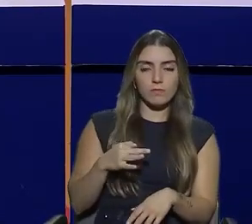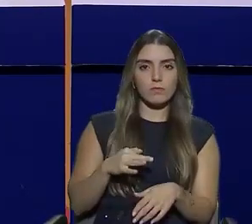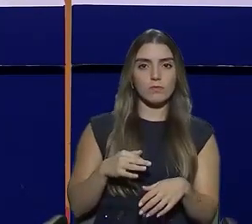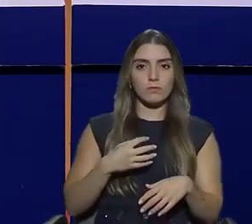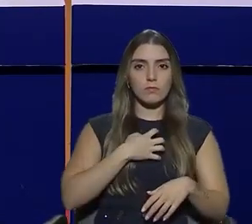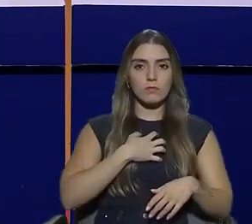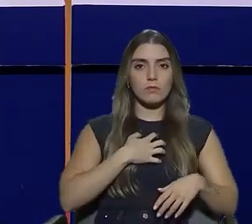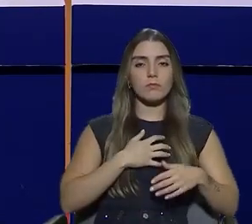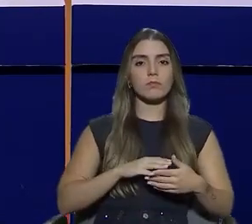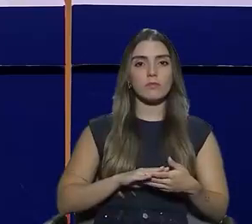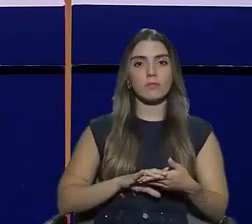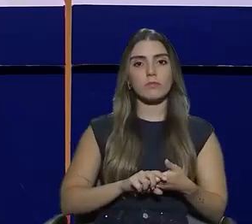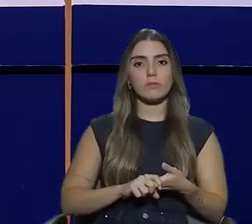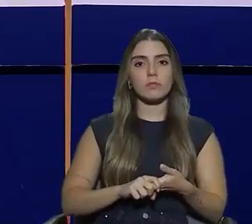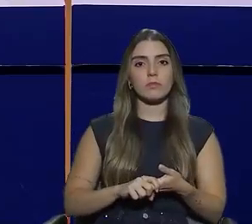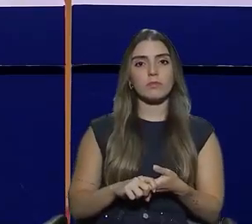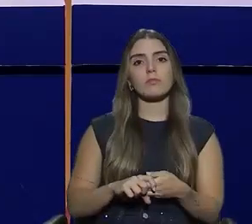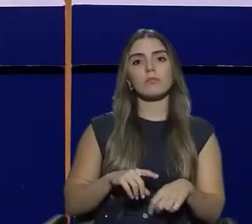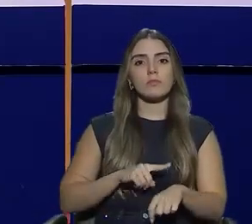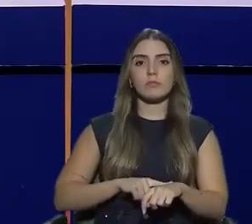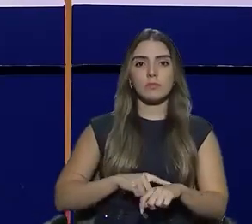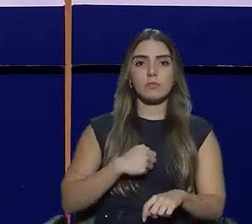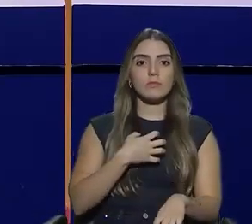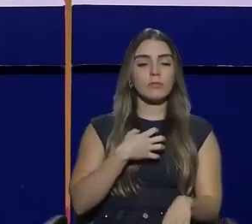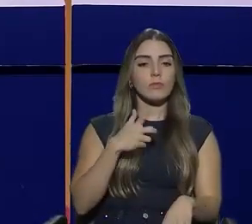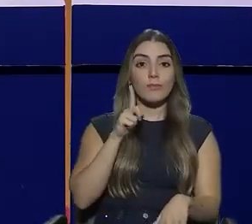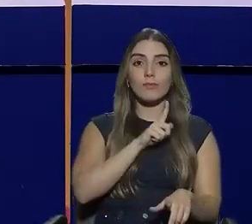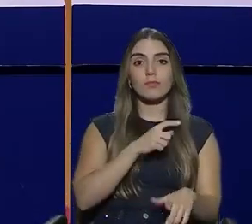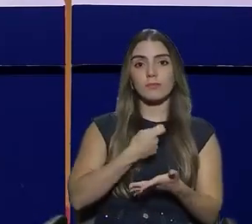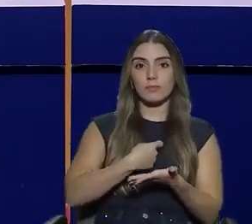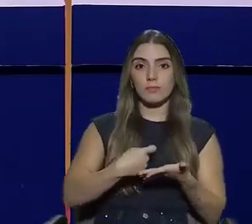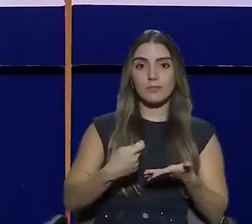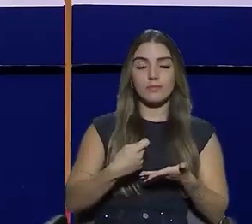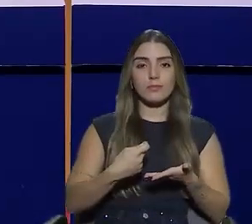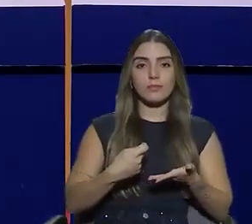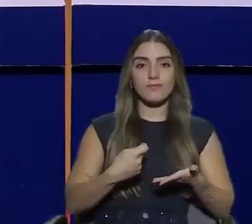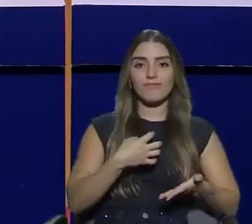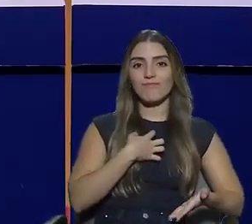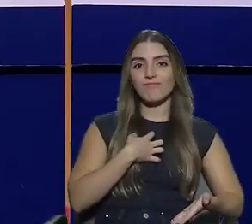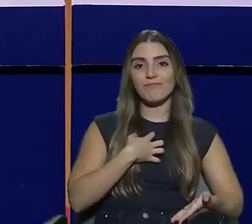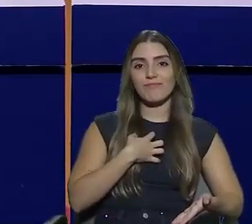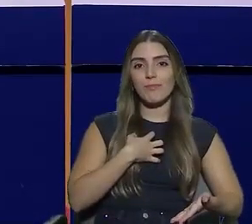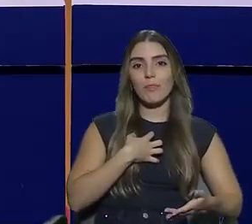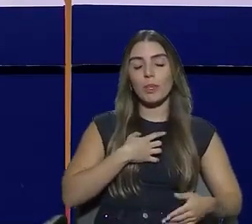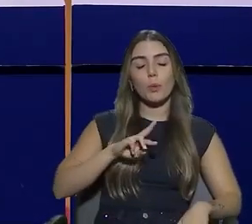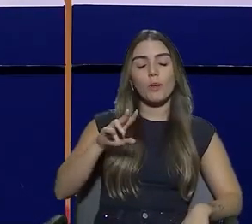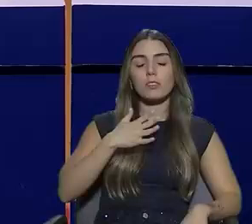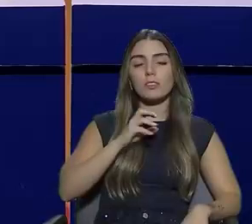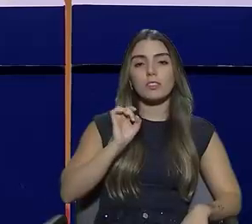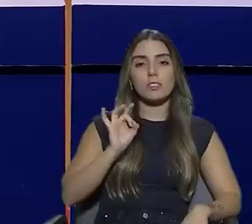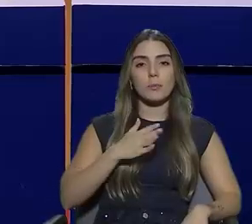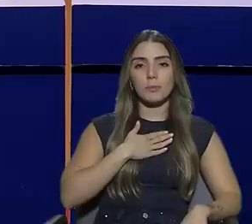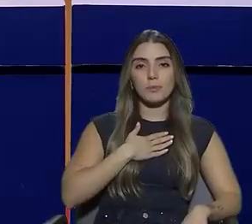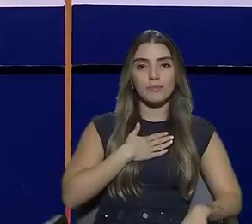que, a partir do momento que também eu consegui escrever sobre aquilo, eu senti que já não era mais só meu. Eu senti